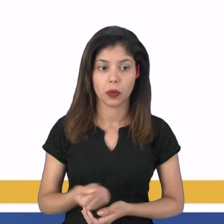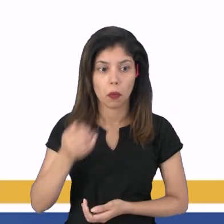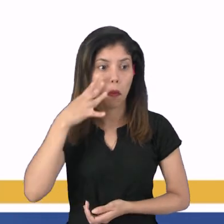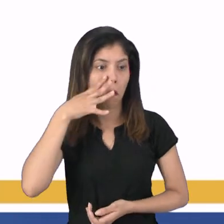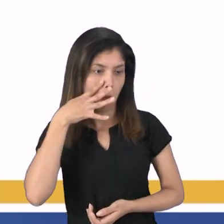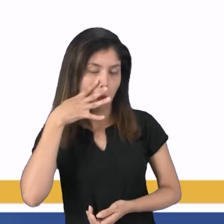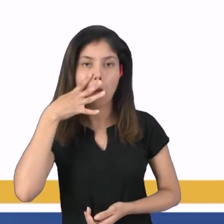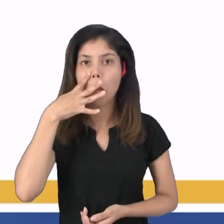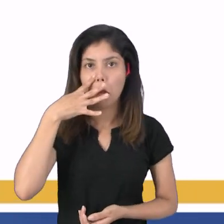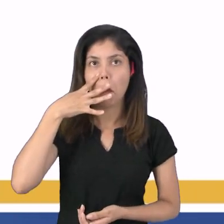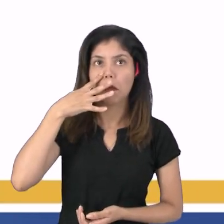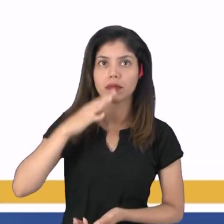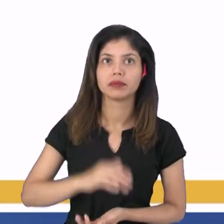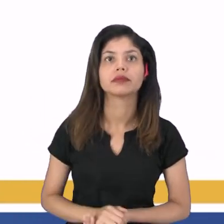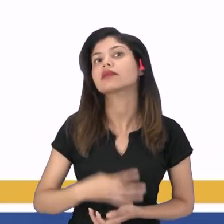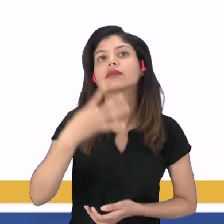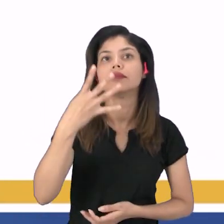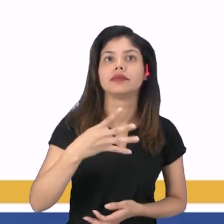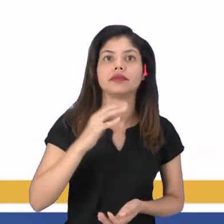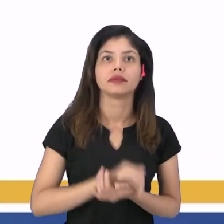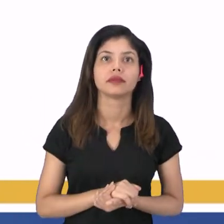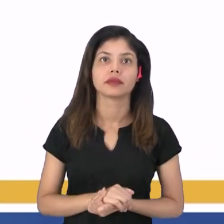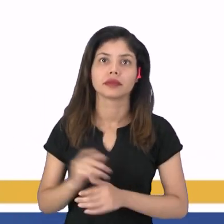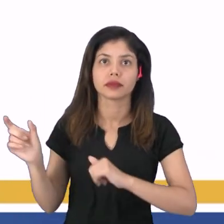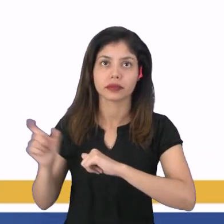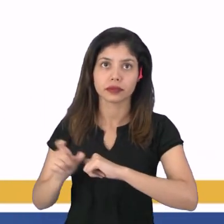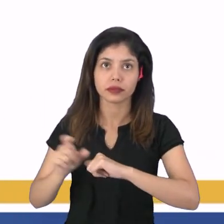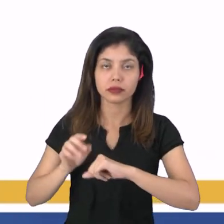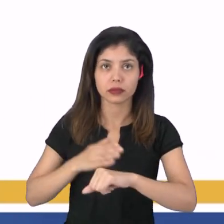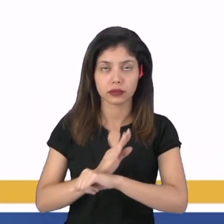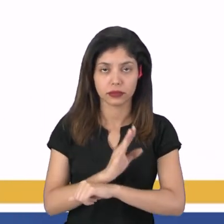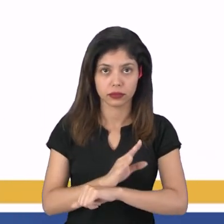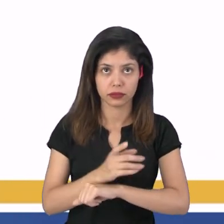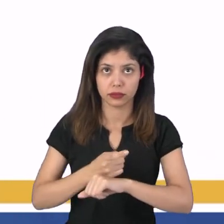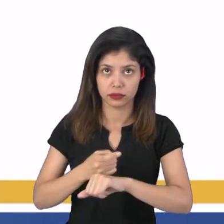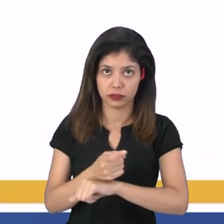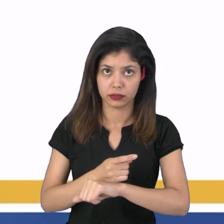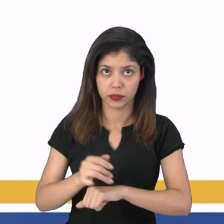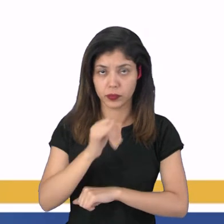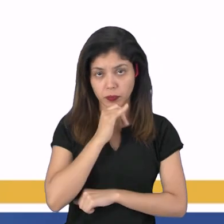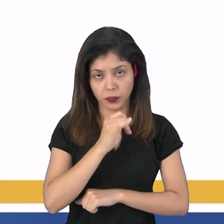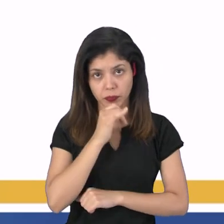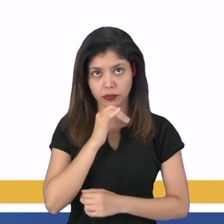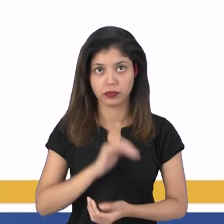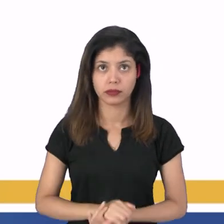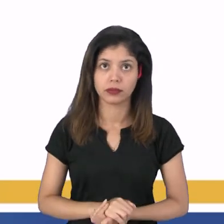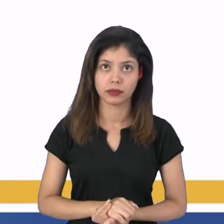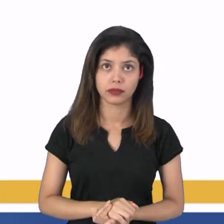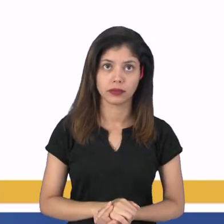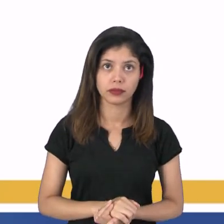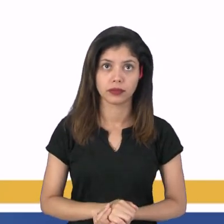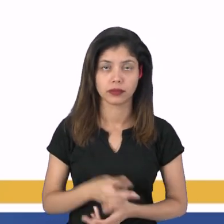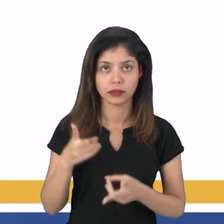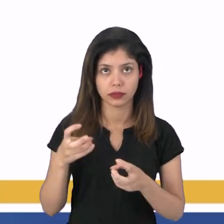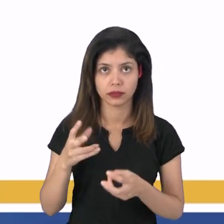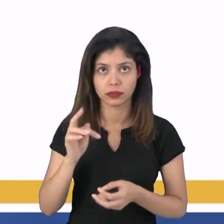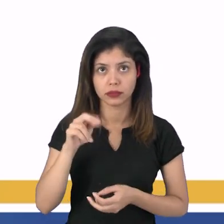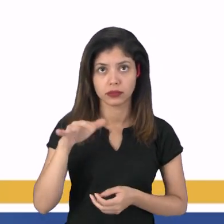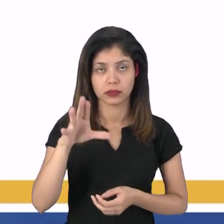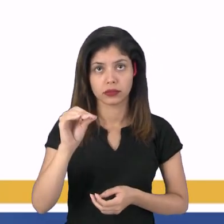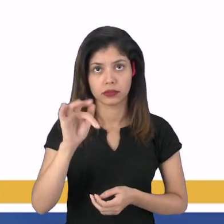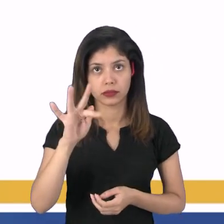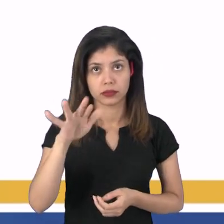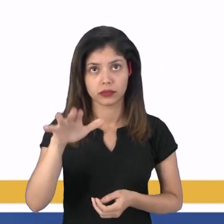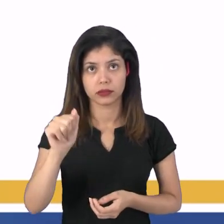era fascinante. Quarto, quando os substantivos, eles passam a ser adjetivos, que a gente percebe nesse exemplo,